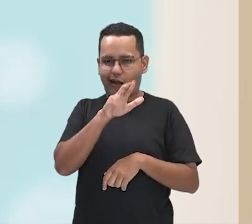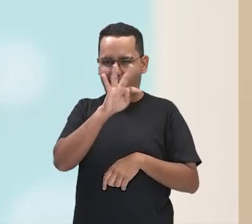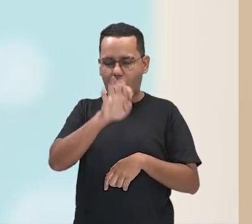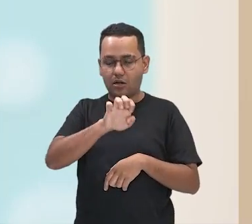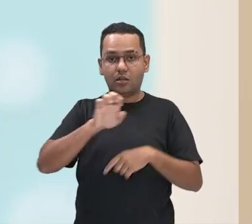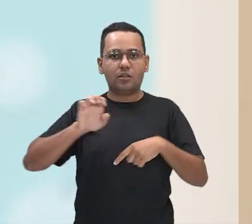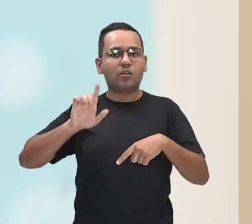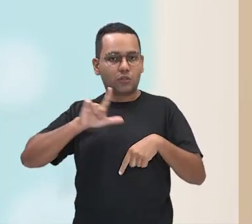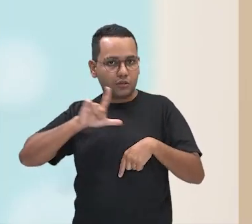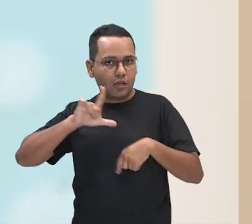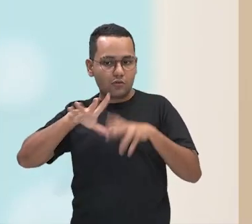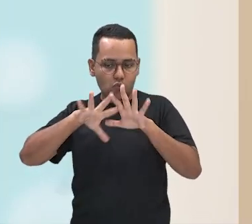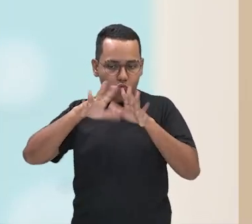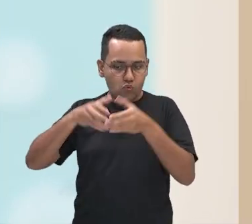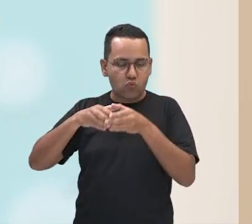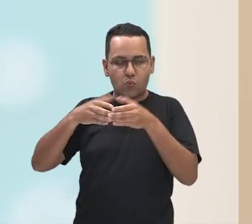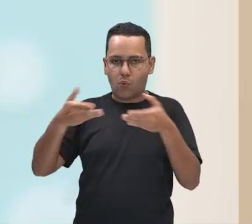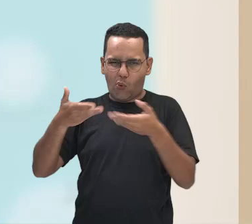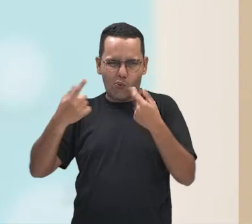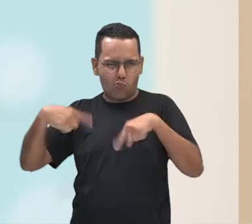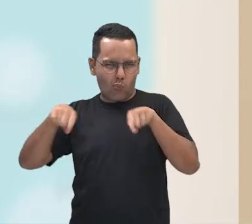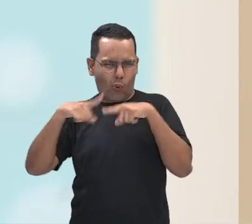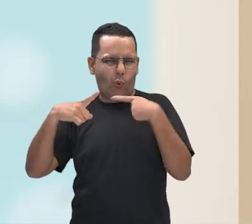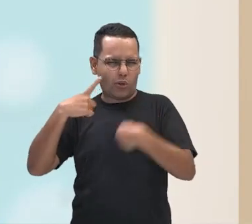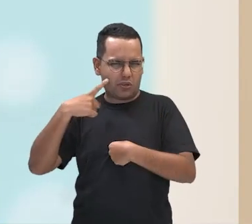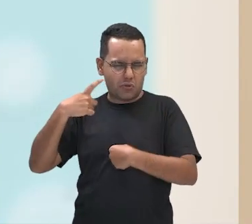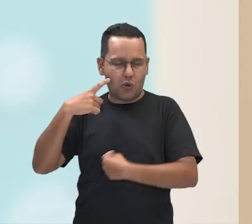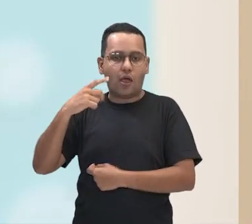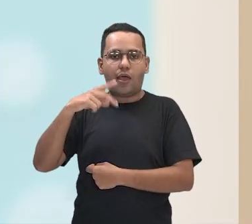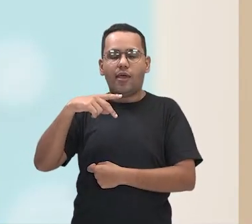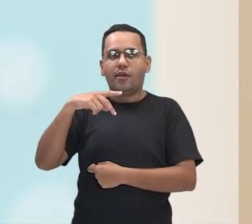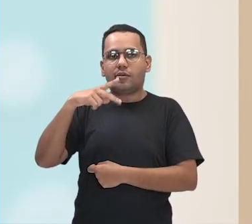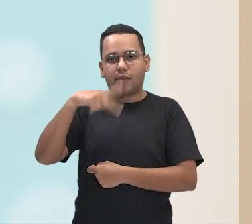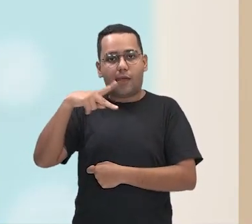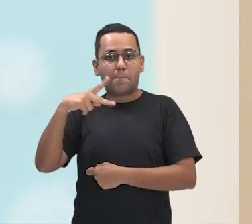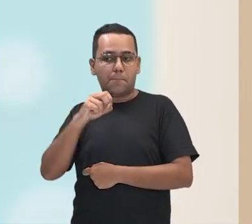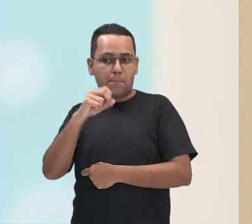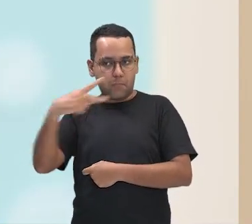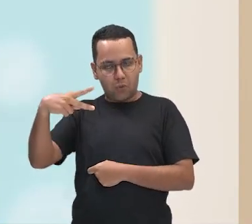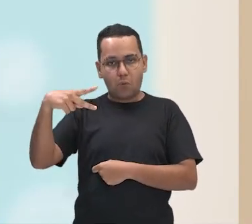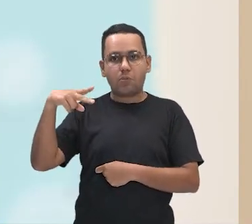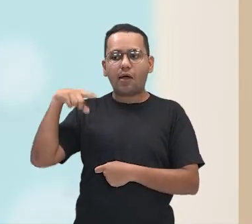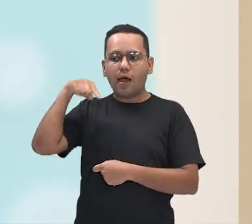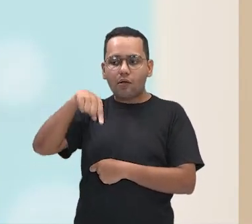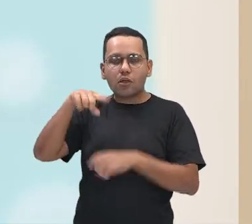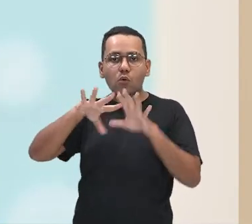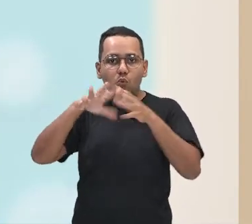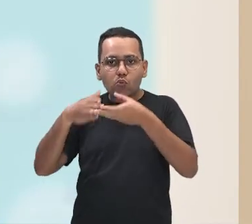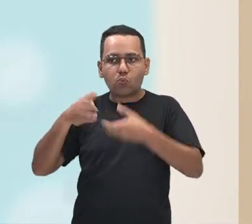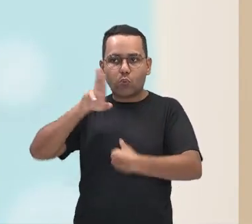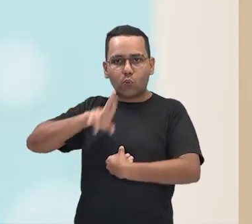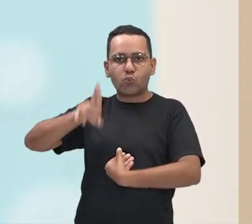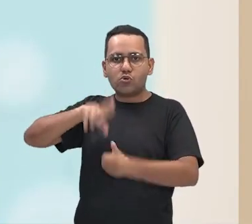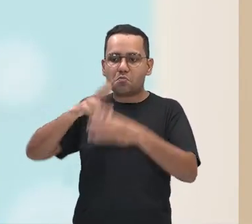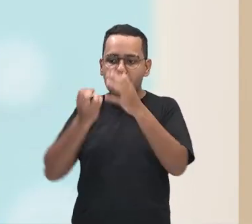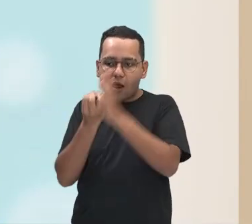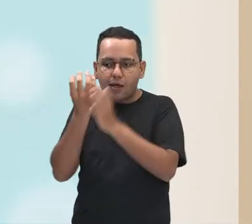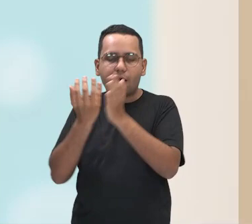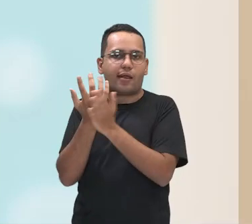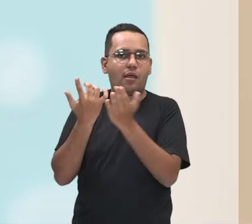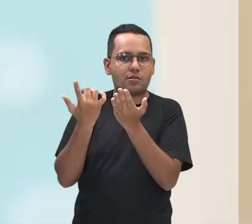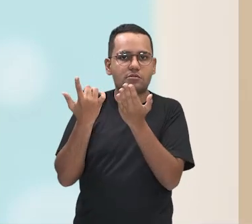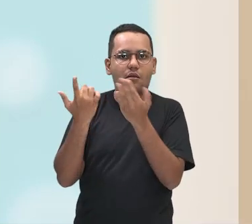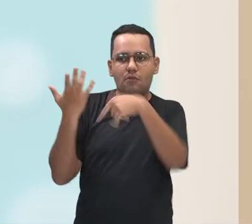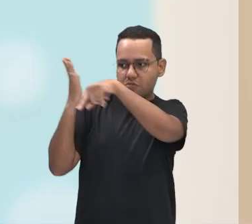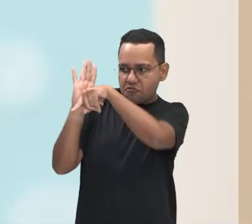muito conhecido atualmente, que eles utilizam esses recursos da videoarte nas suas composições. E um